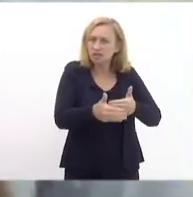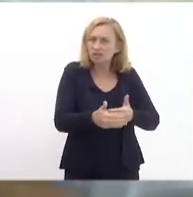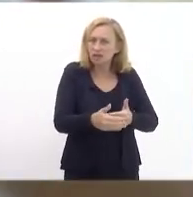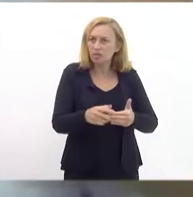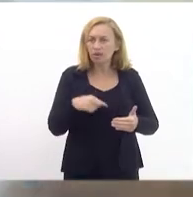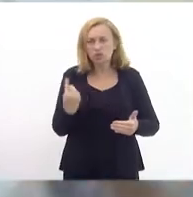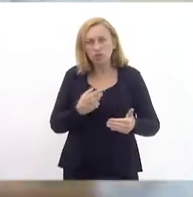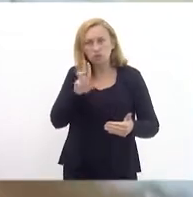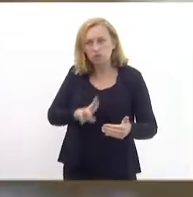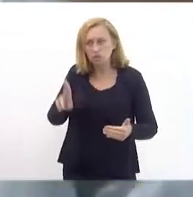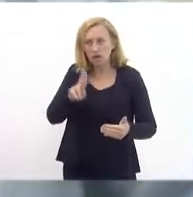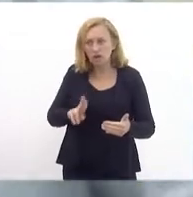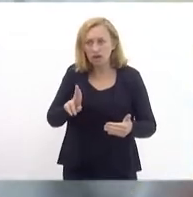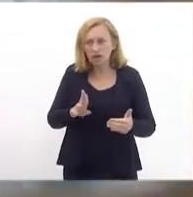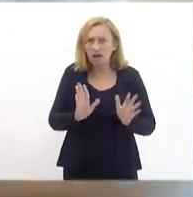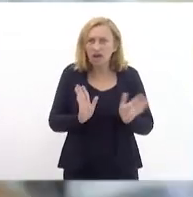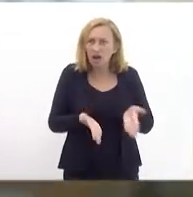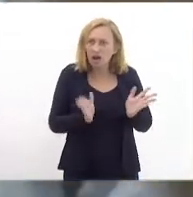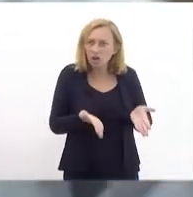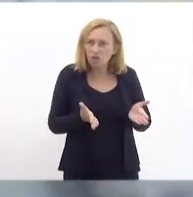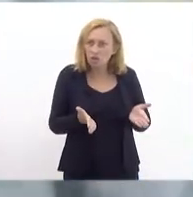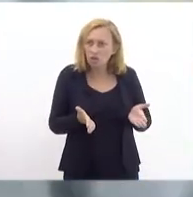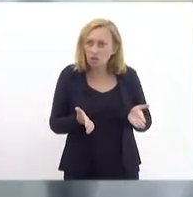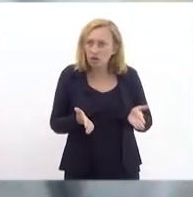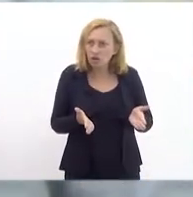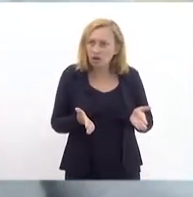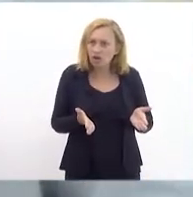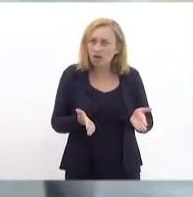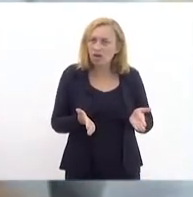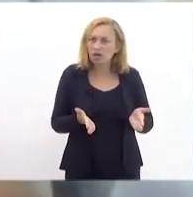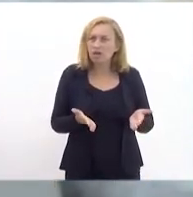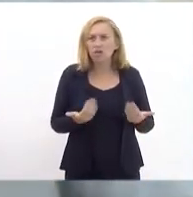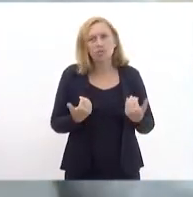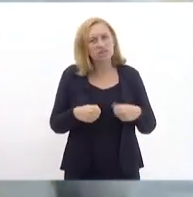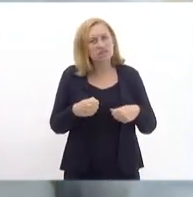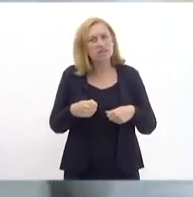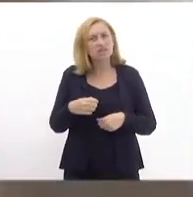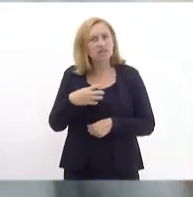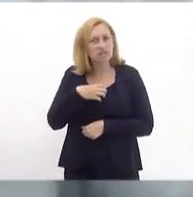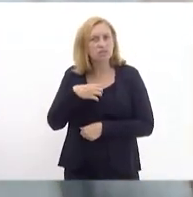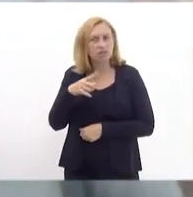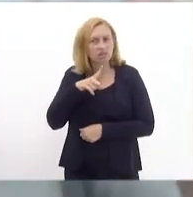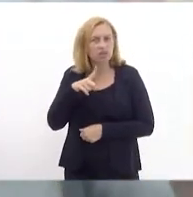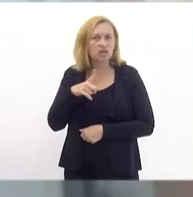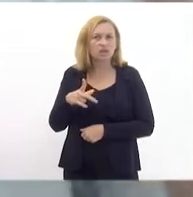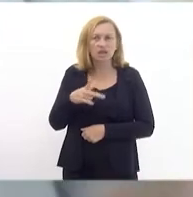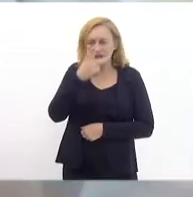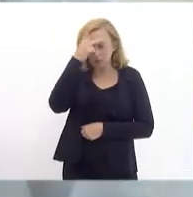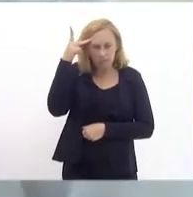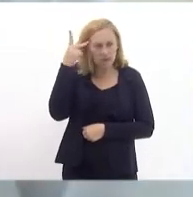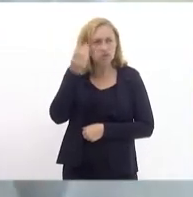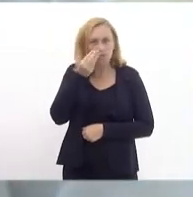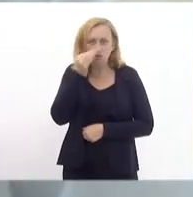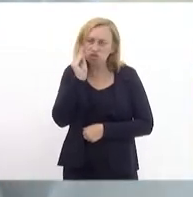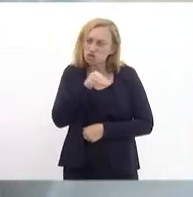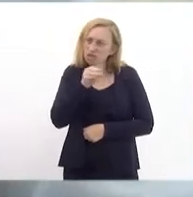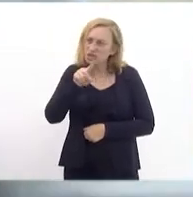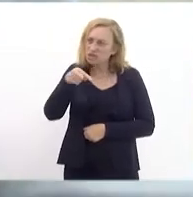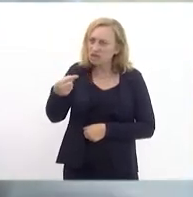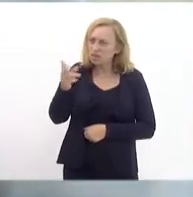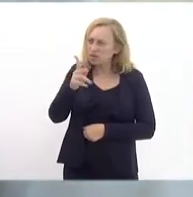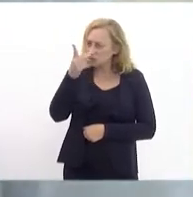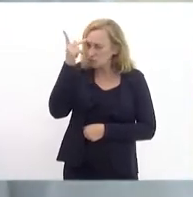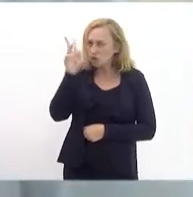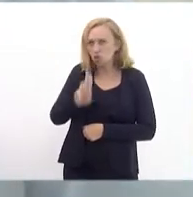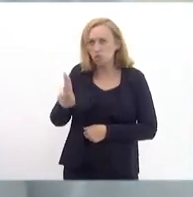usuários. Agora, em ciclos de cota tem que ter correção. E o usuário, Deus. Quer dizer, as linhas da Zona